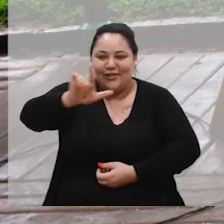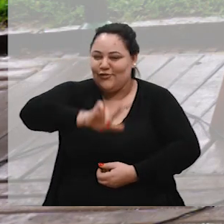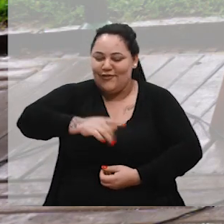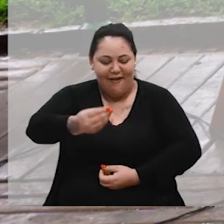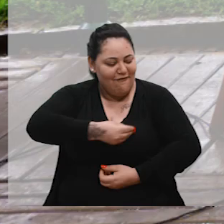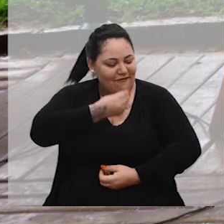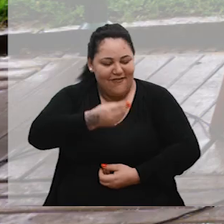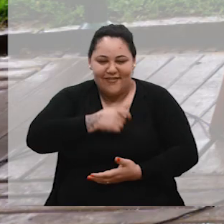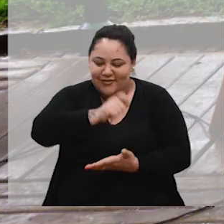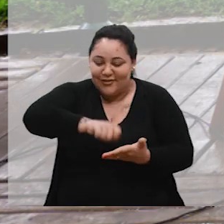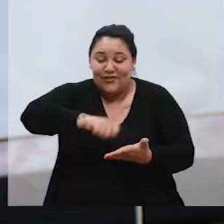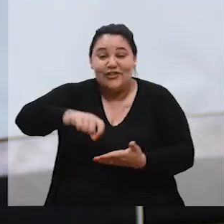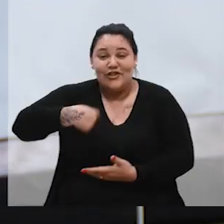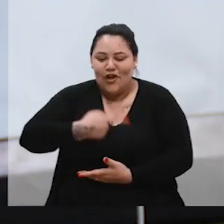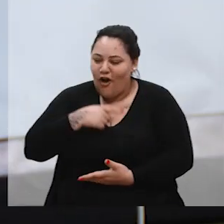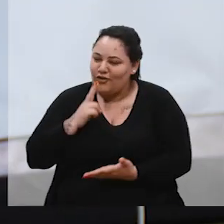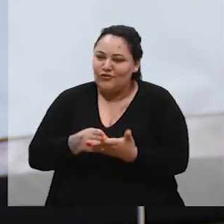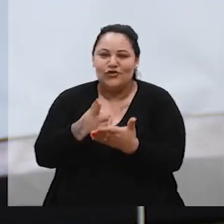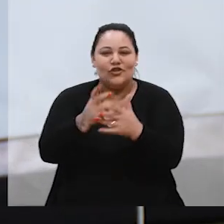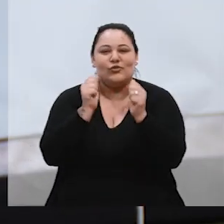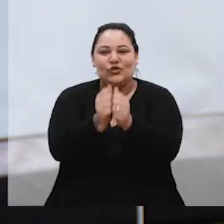que continuemos juntos.